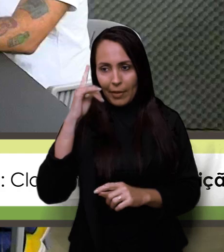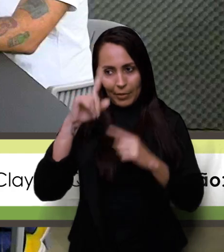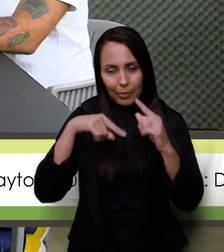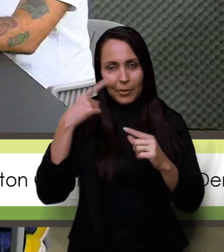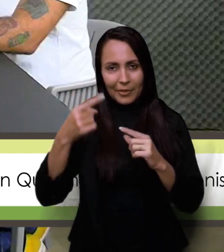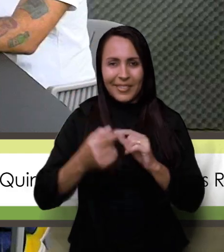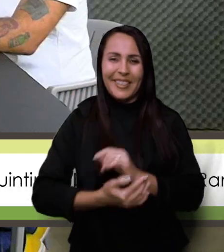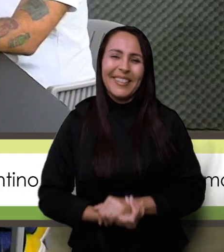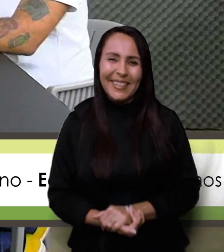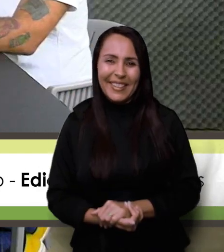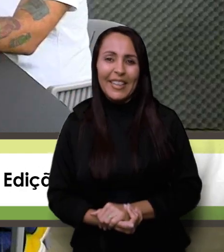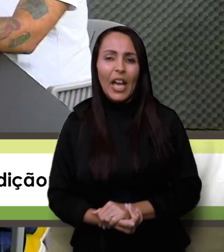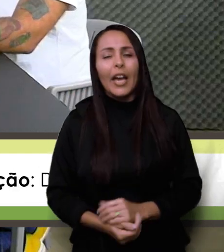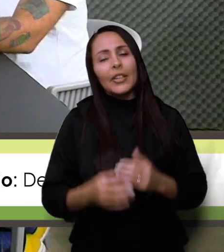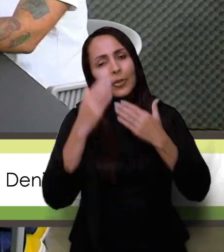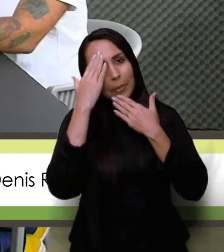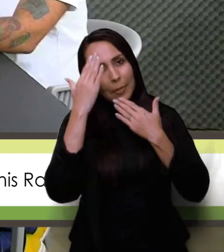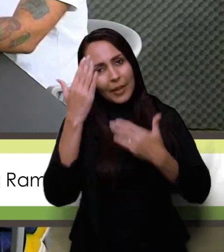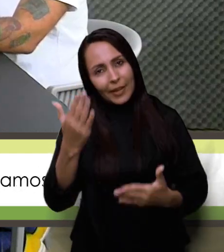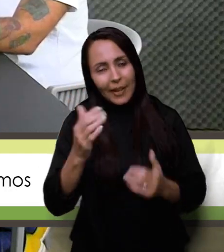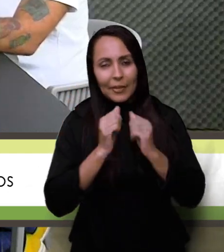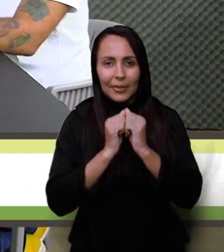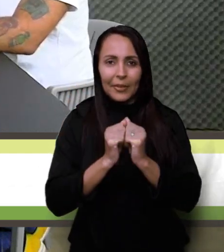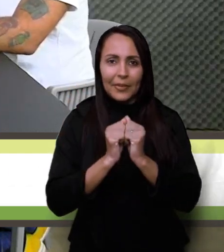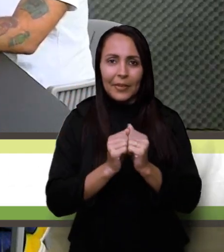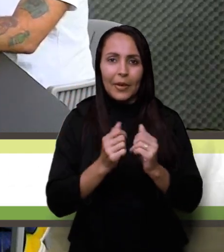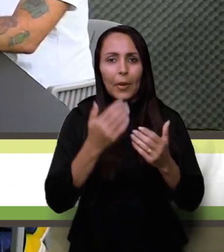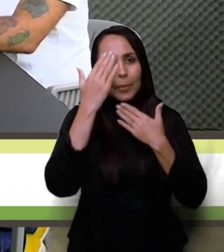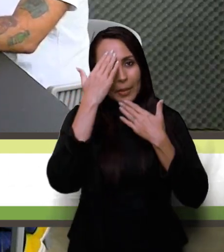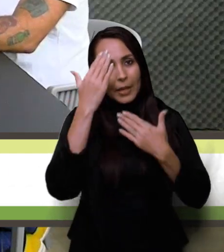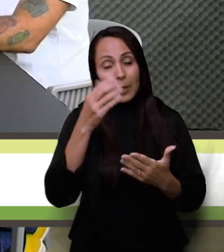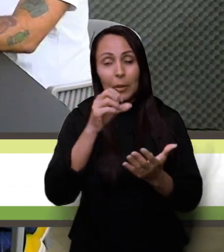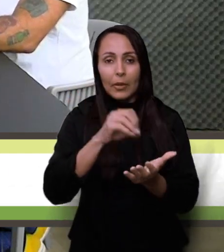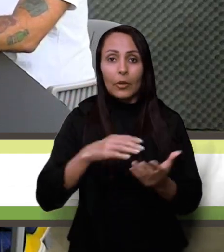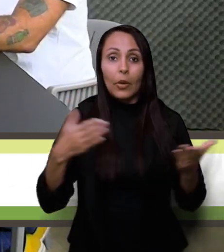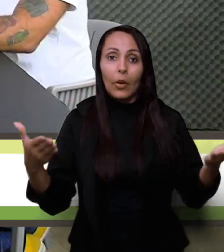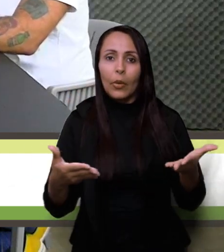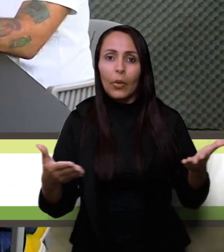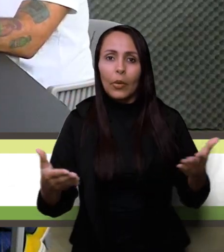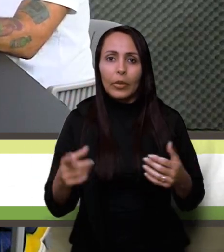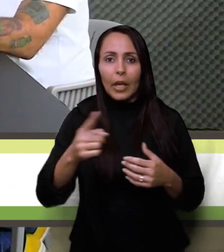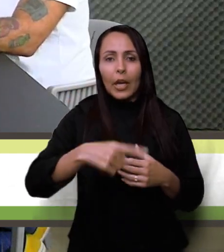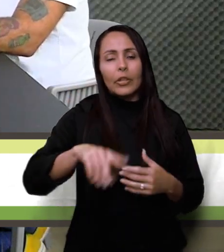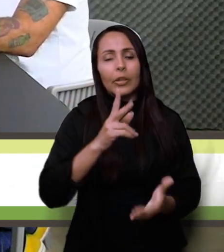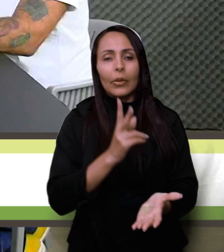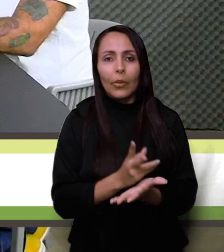um pouquinho com ela. Gente, muito obrigado pela companhia de vocês, obrigado pelo Educadoc de hoje e a gente